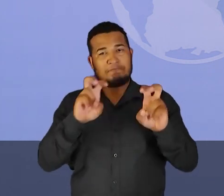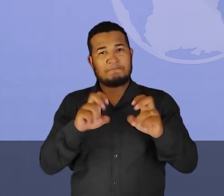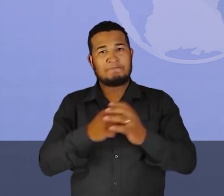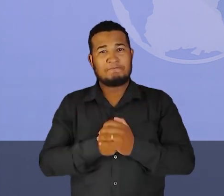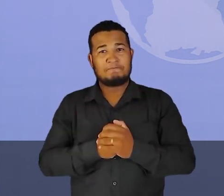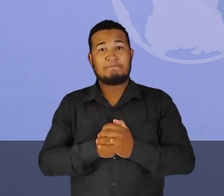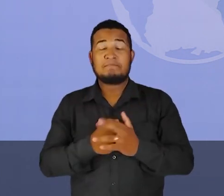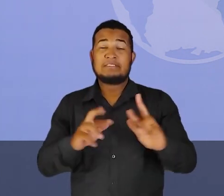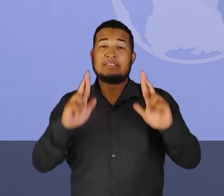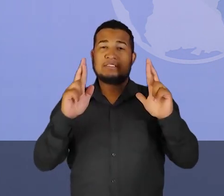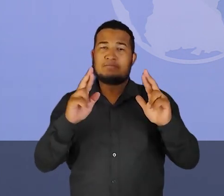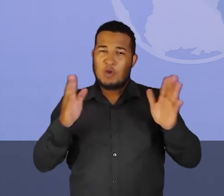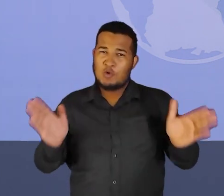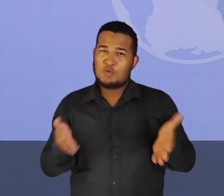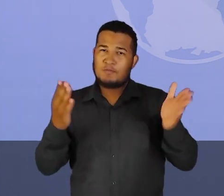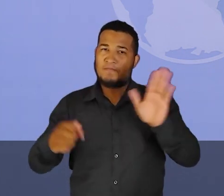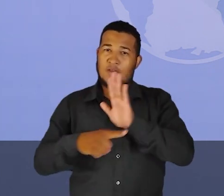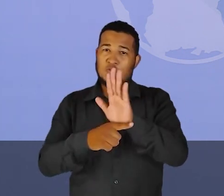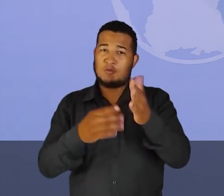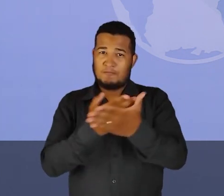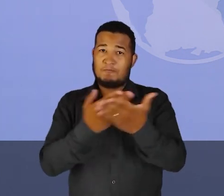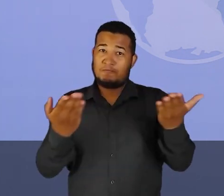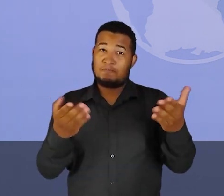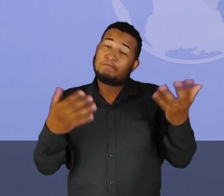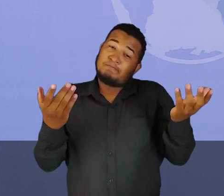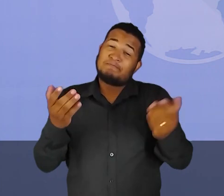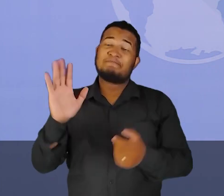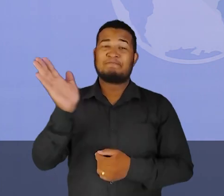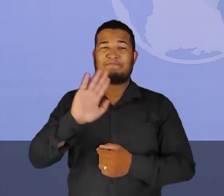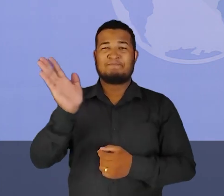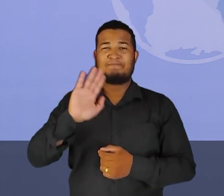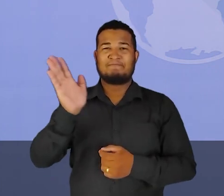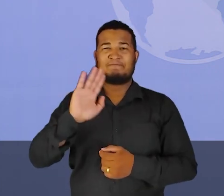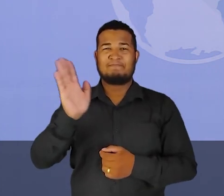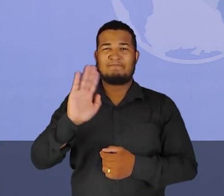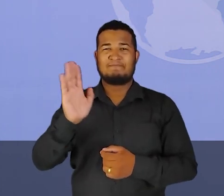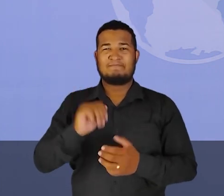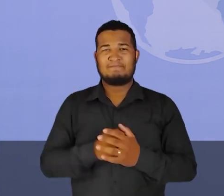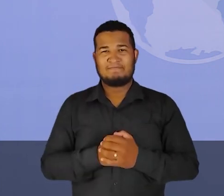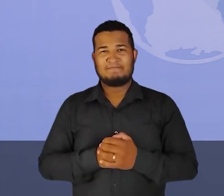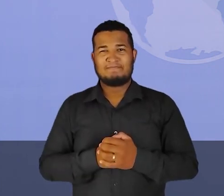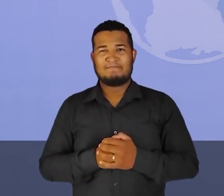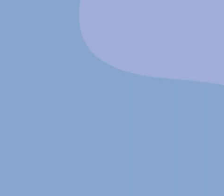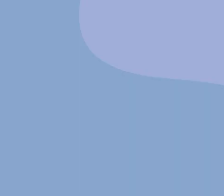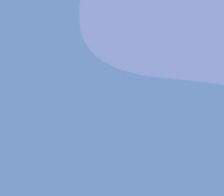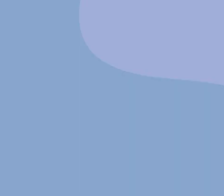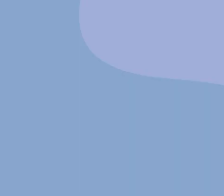Eu espero ter contribuído para você. Até a próxima aula e fiquem todos em paz.